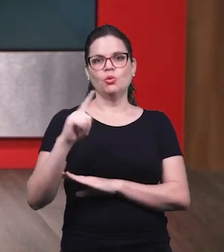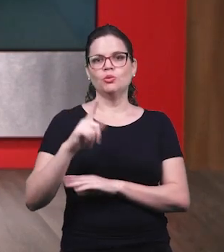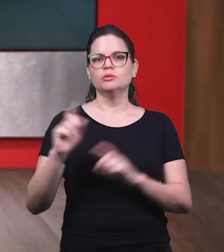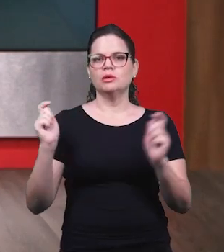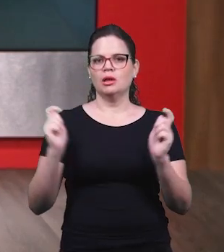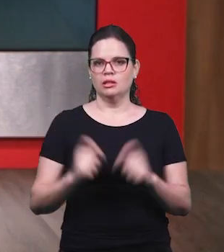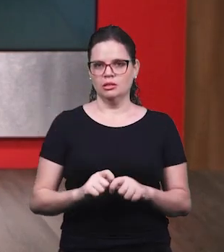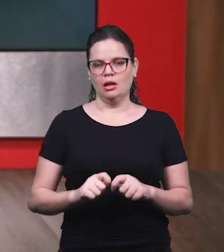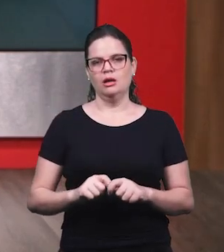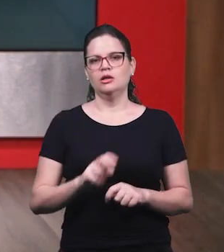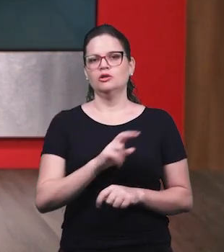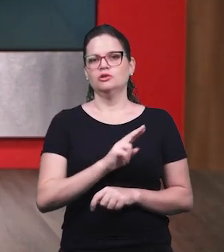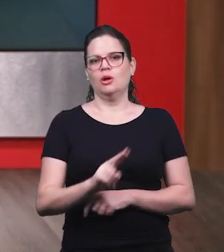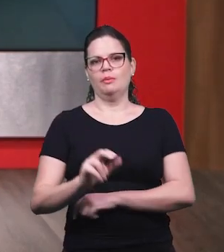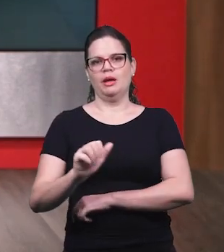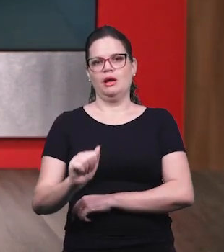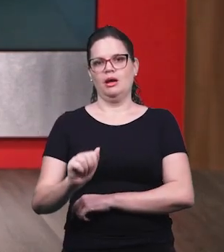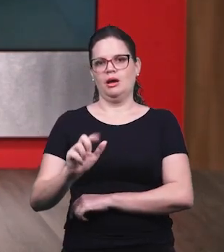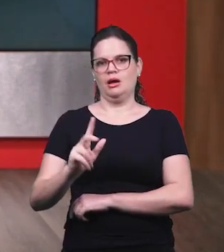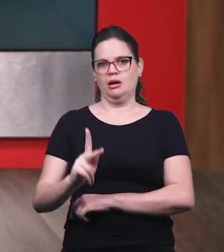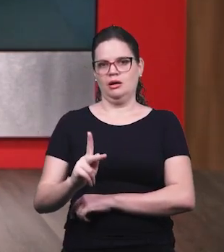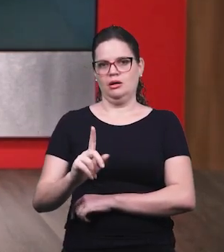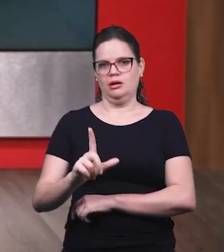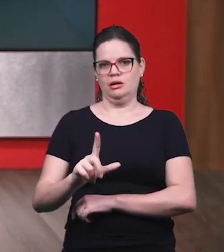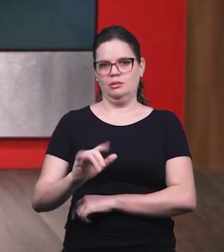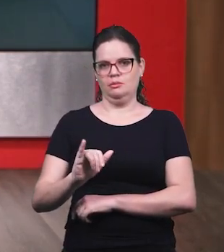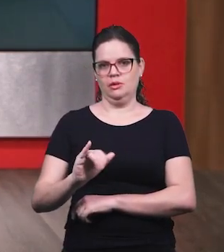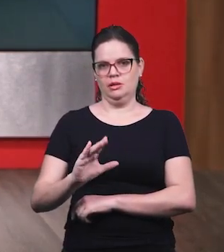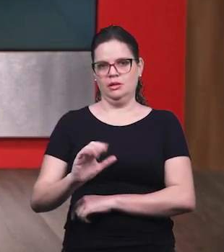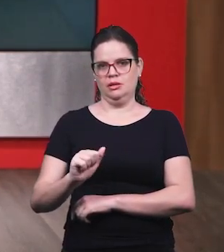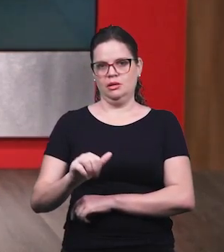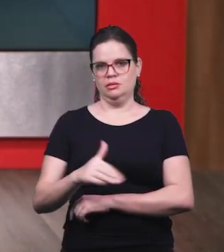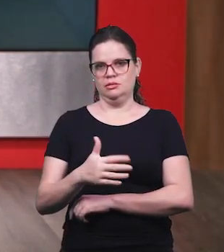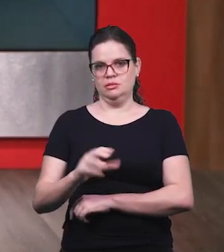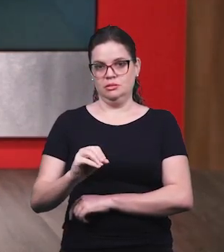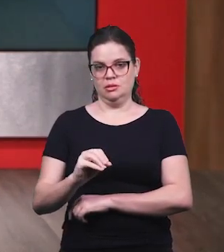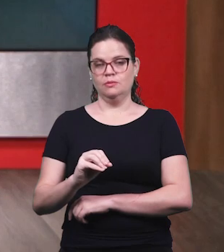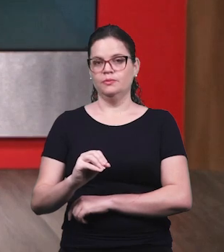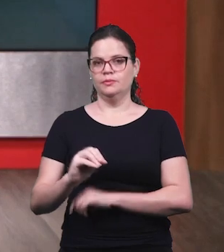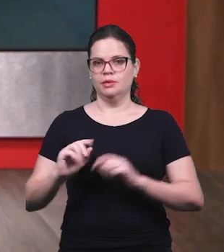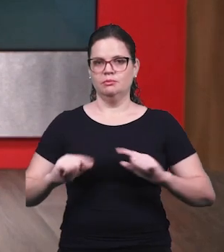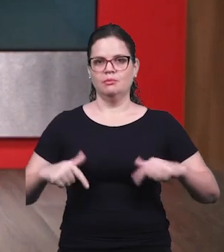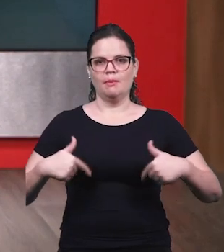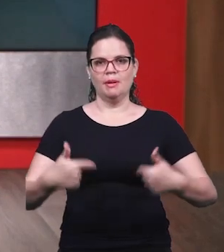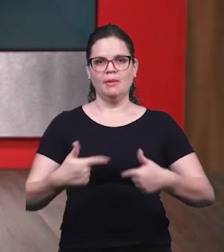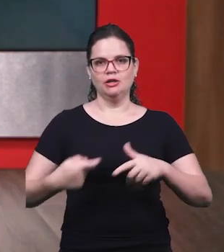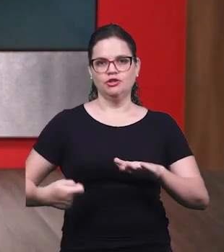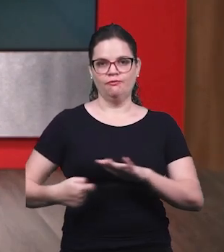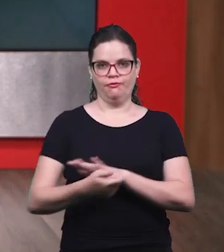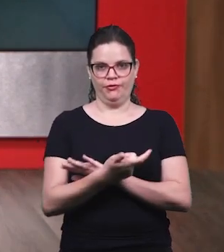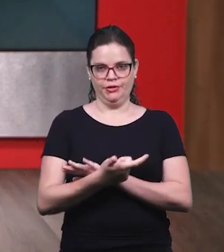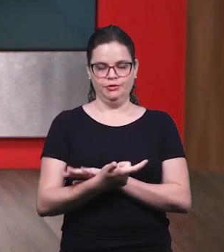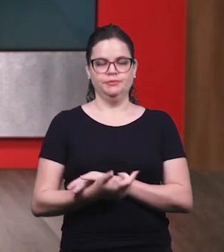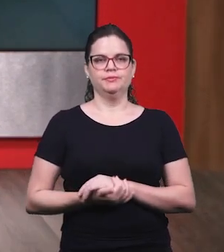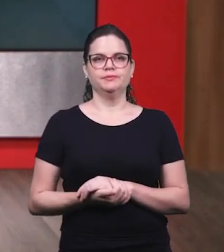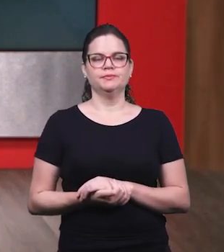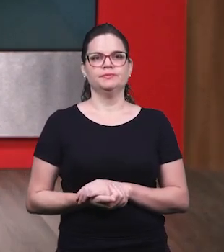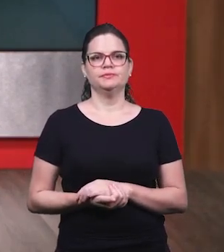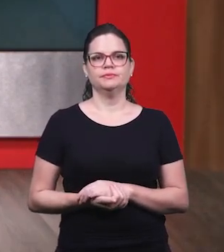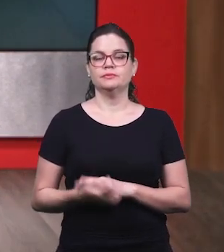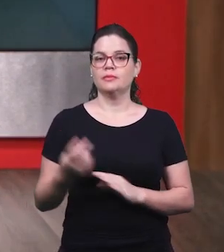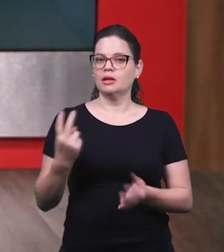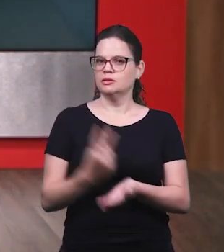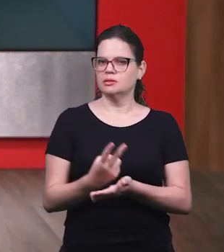uma aplicação financeira. E sempre que você faz